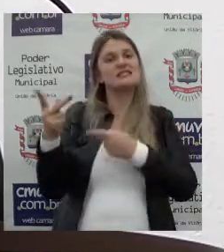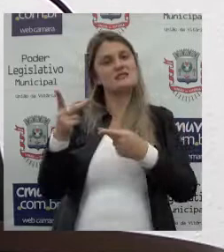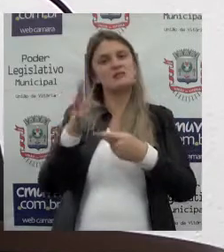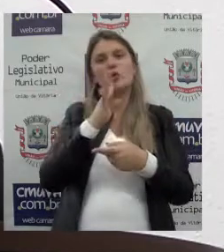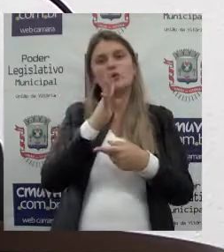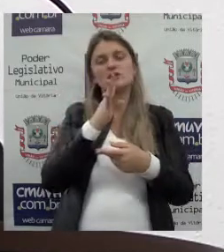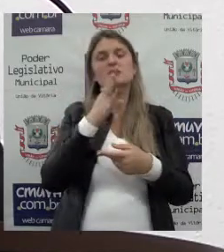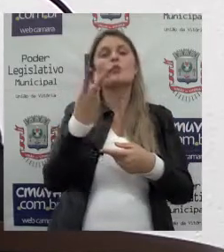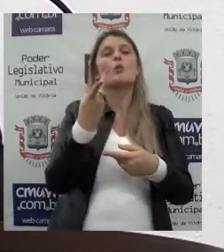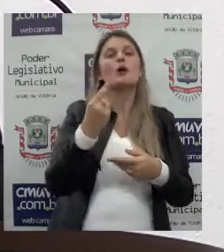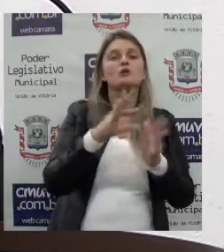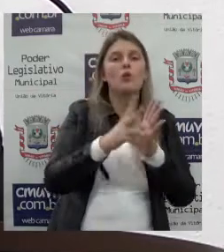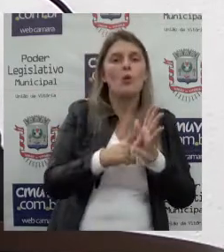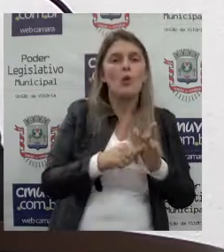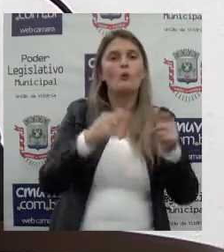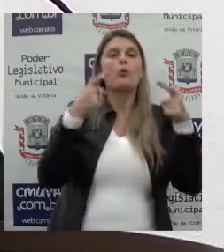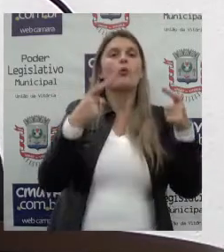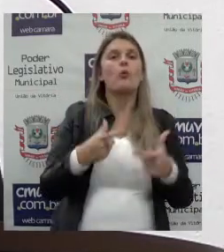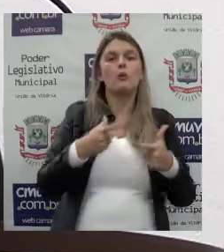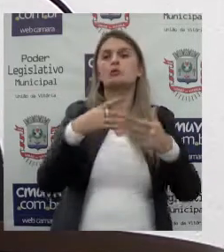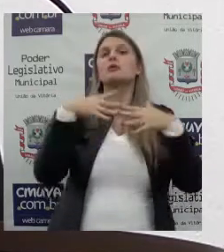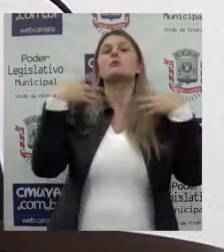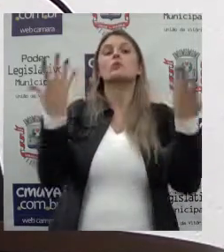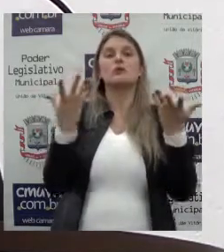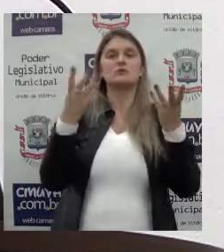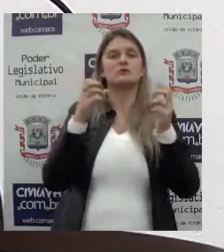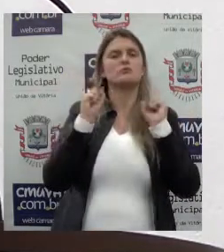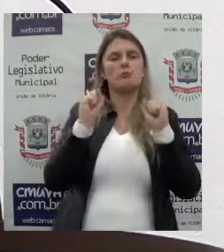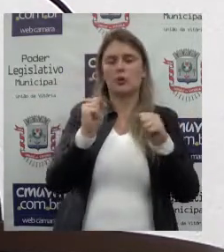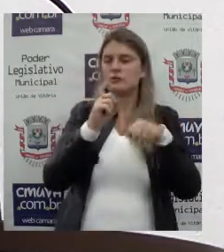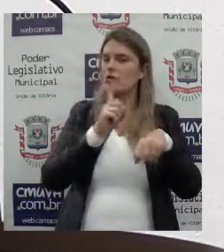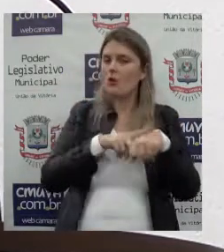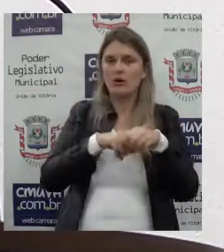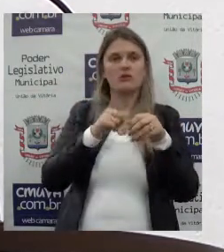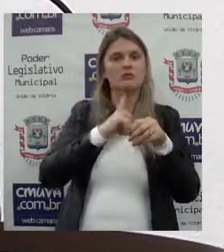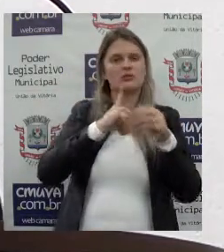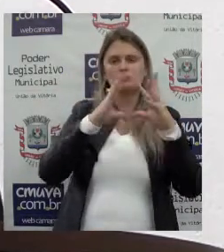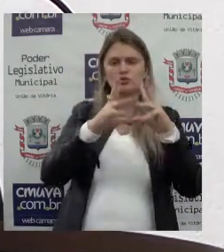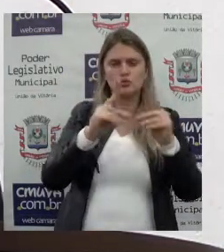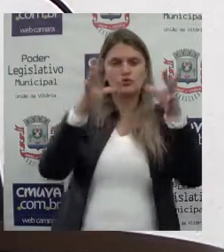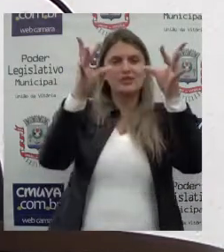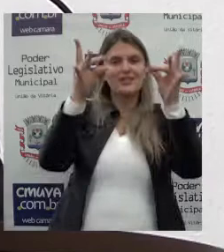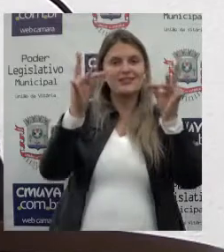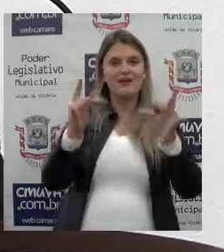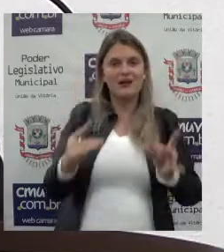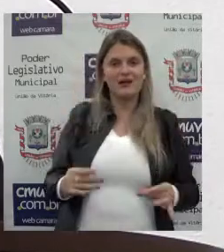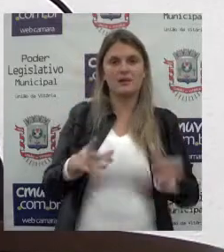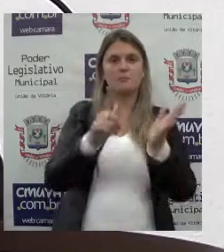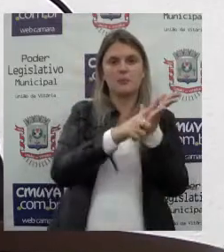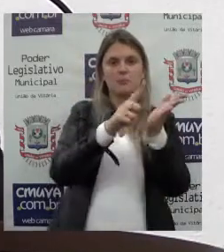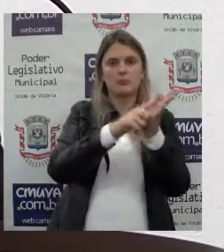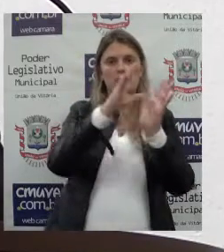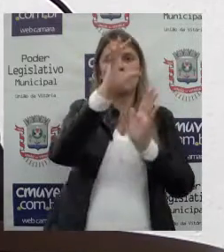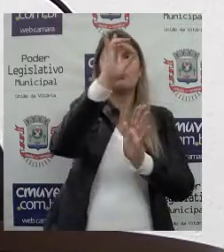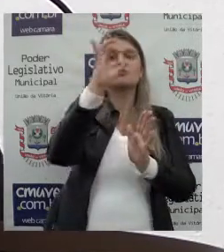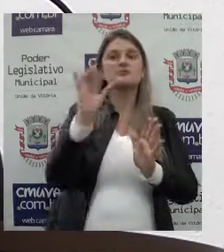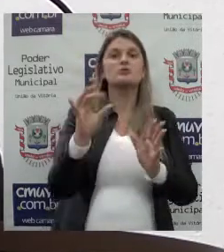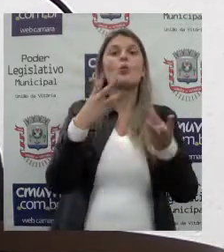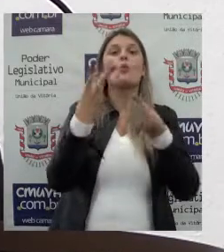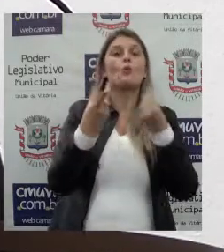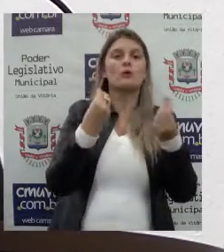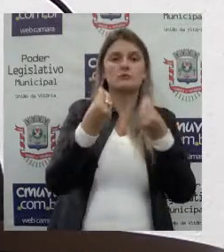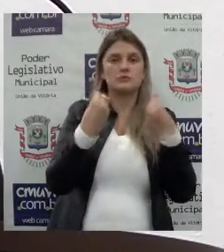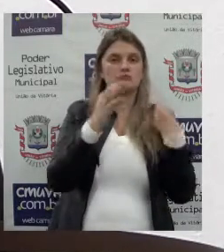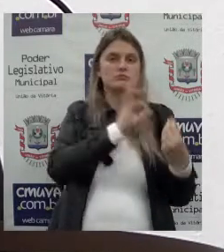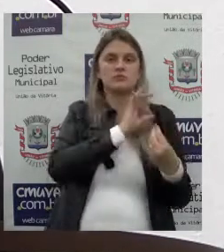vocês. Certo? Vocês querem saber quantos roubos acontecem, aonde que acontece, quando acontece, o horário que acontece, nós temos isso lá. E a nossa aplicação